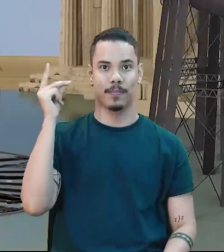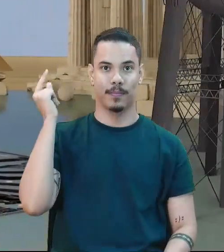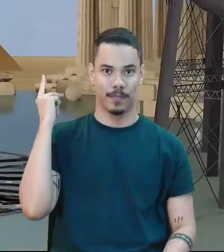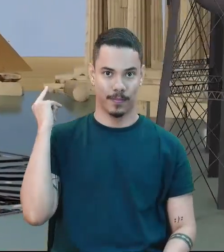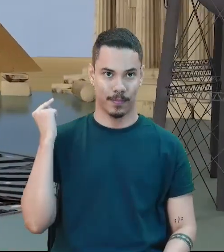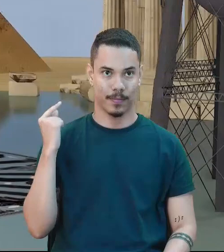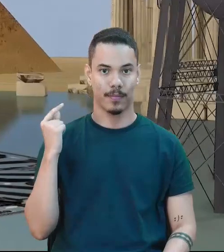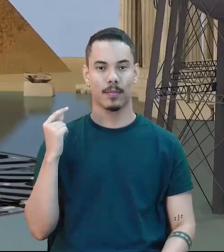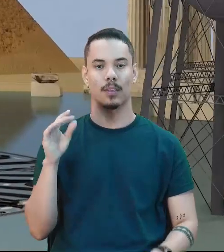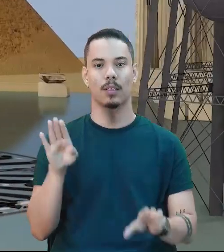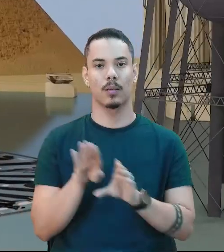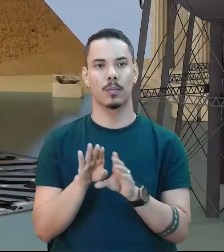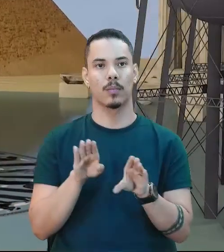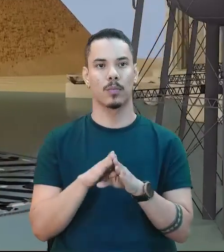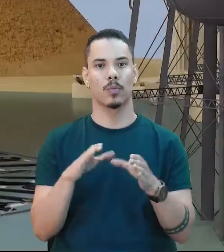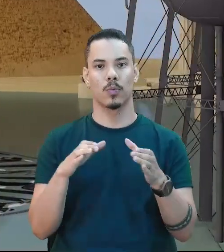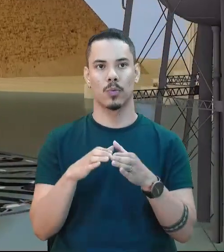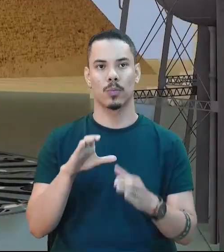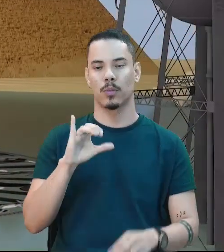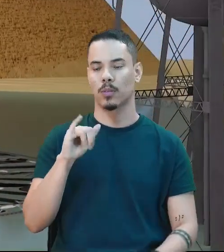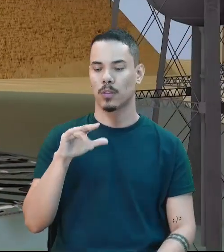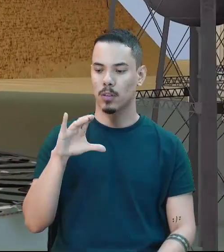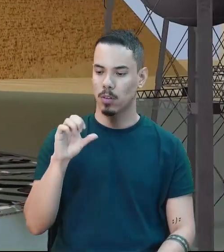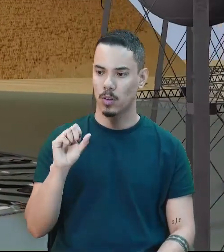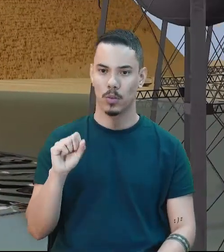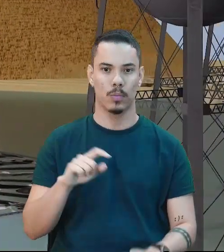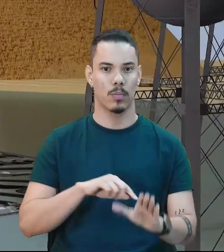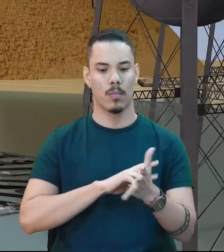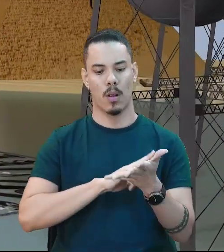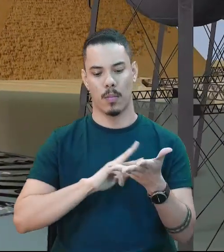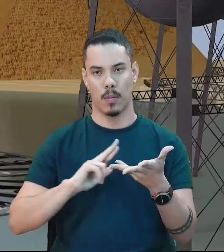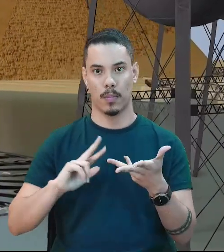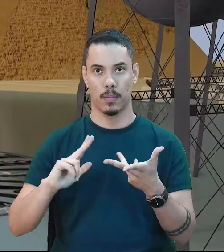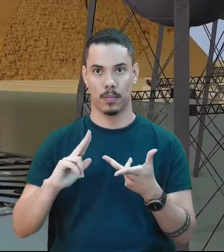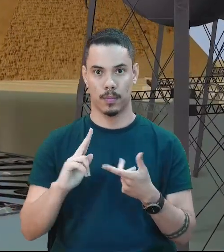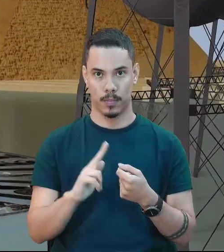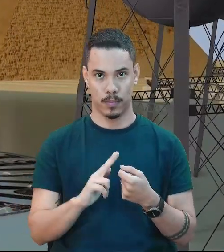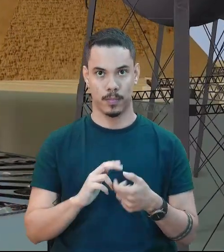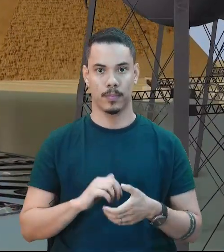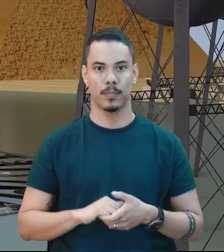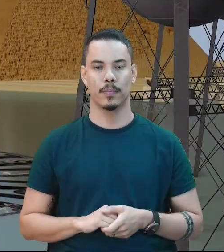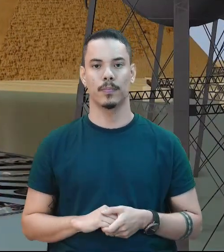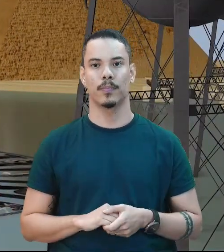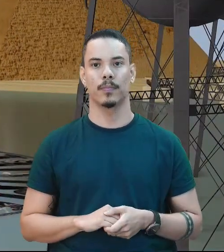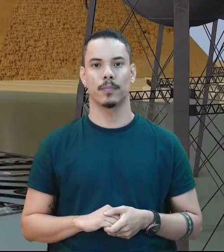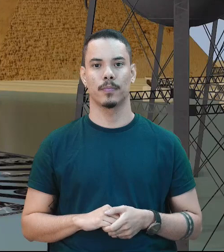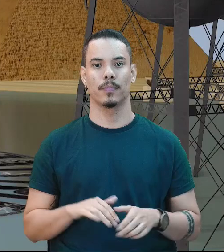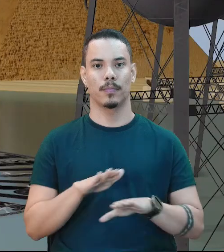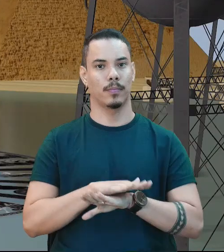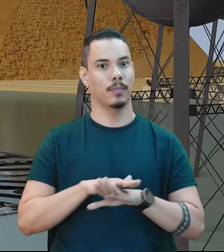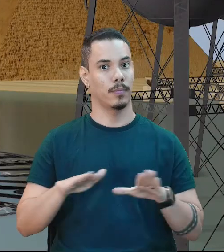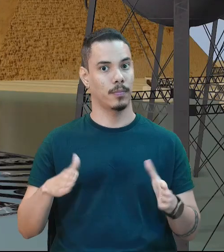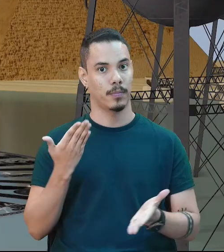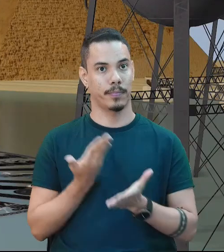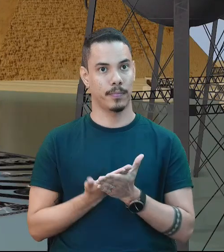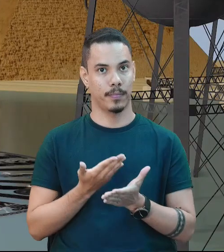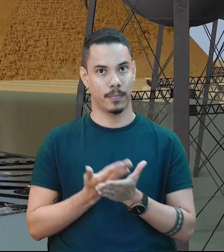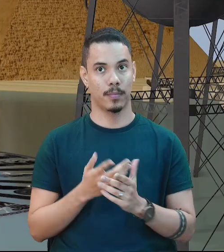pelos cínicos e por tantos outros. E olha só, estamos